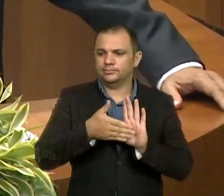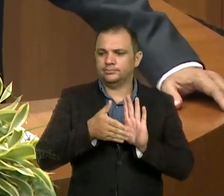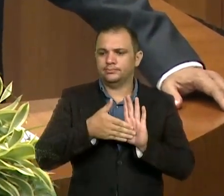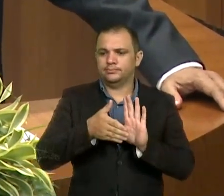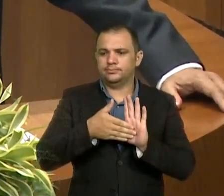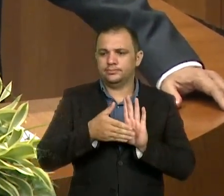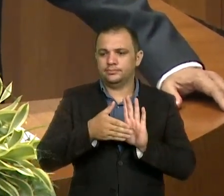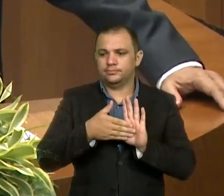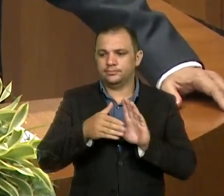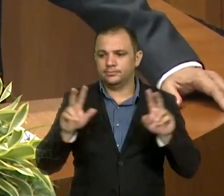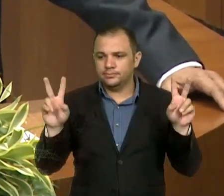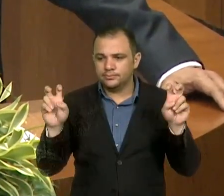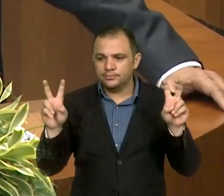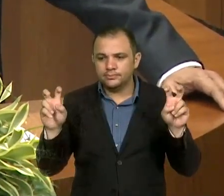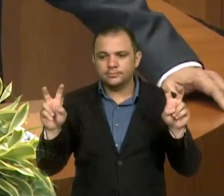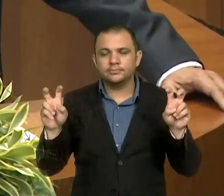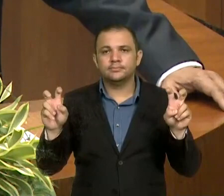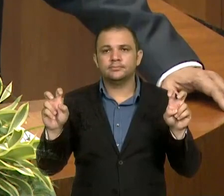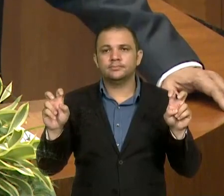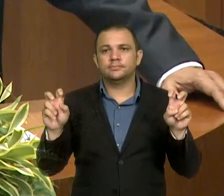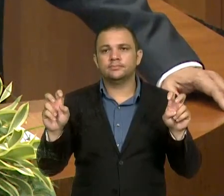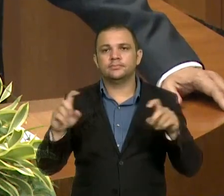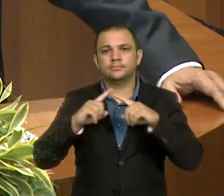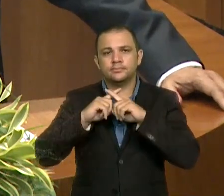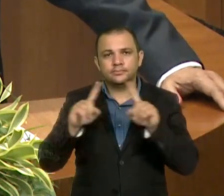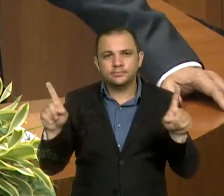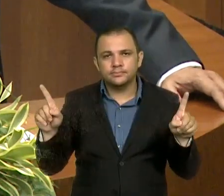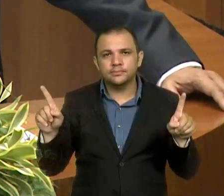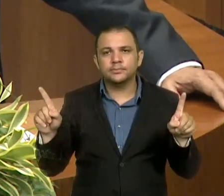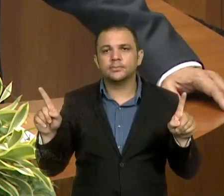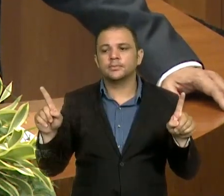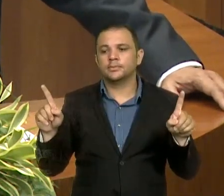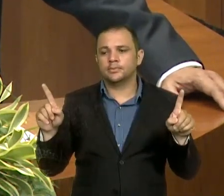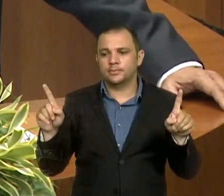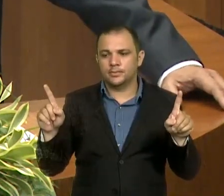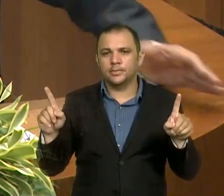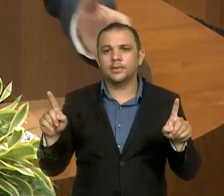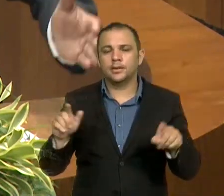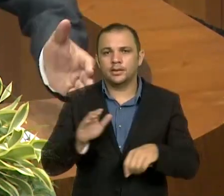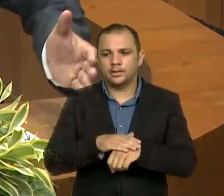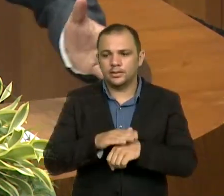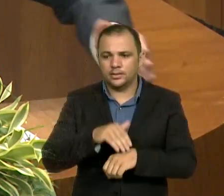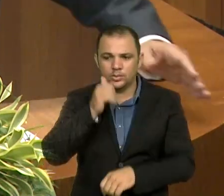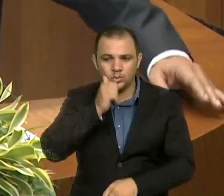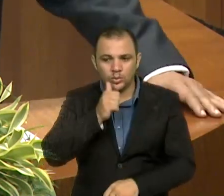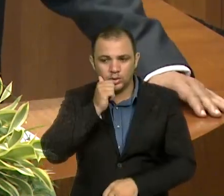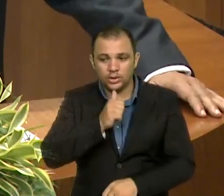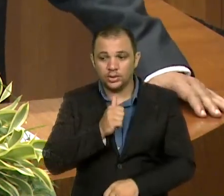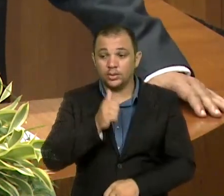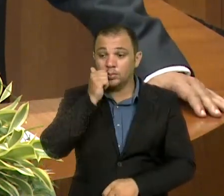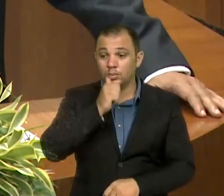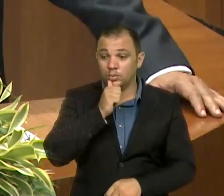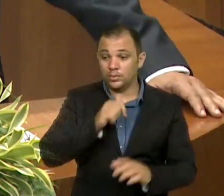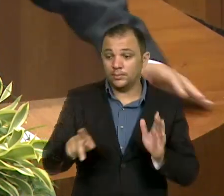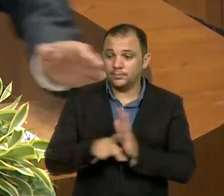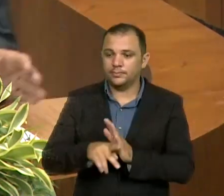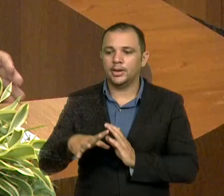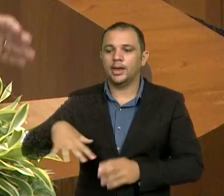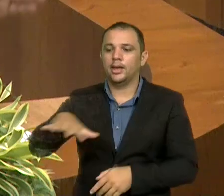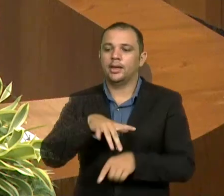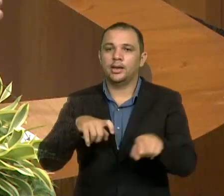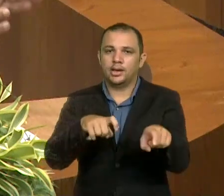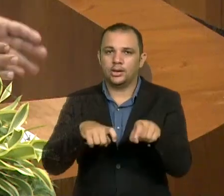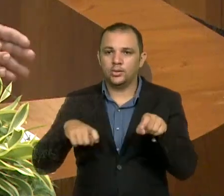Viviane, de reivindicação das mulheres, não só mulheres rurais,